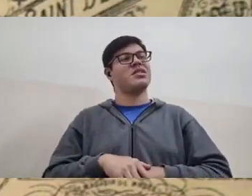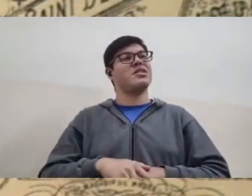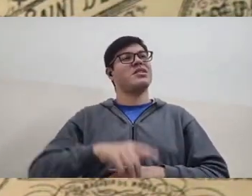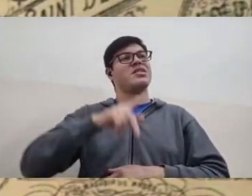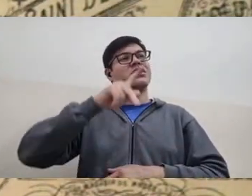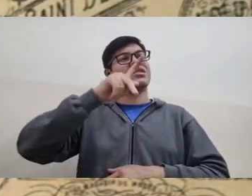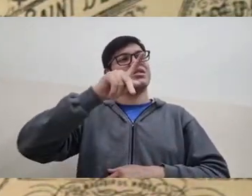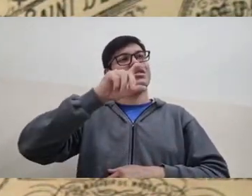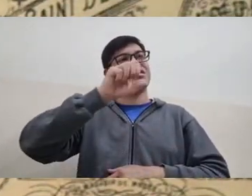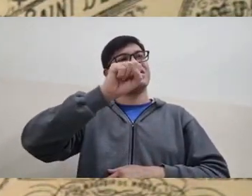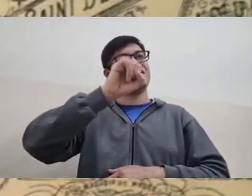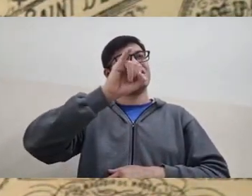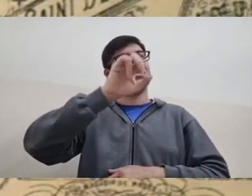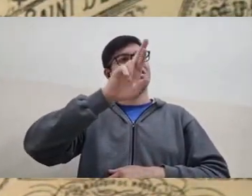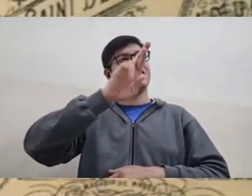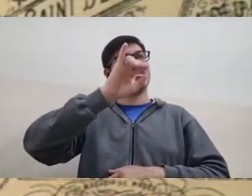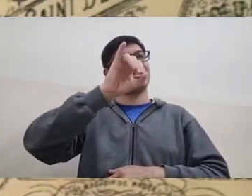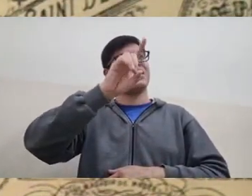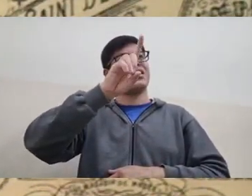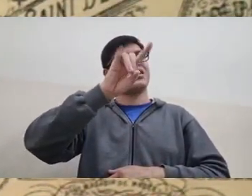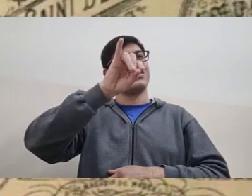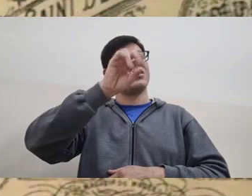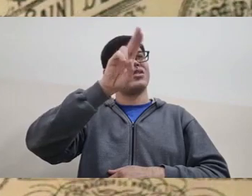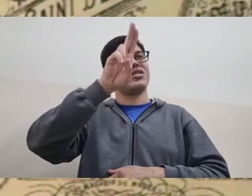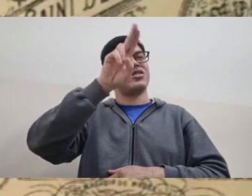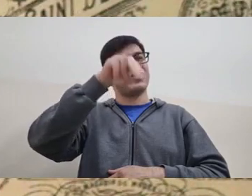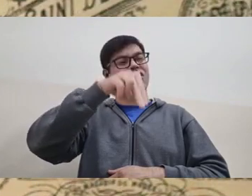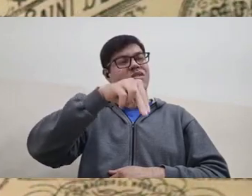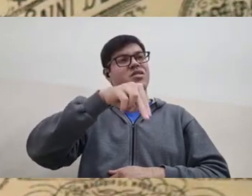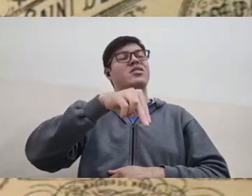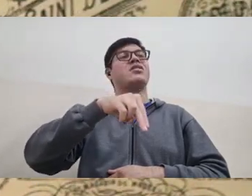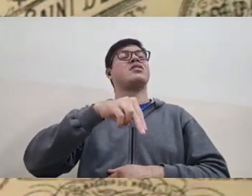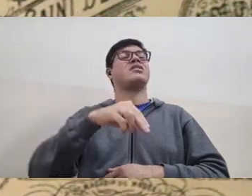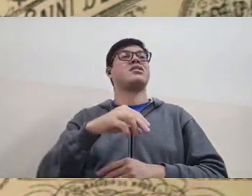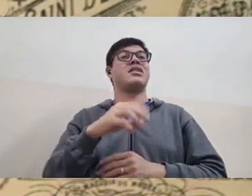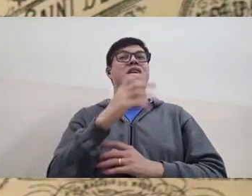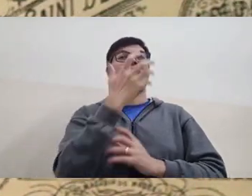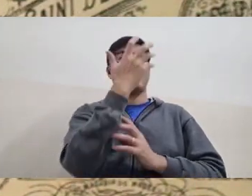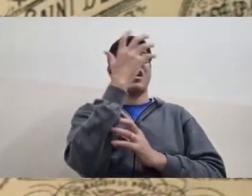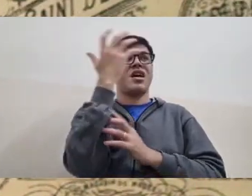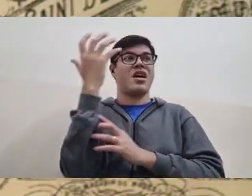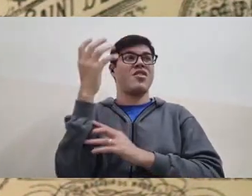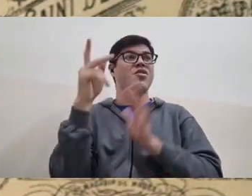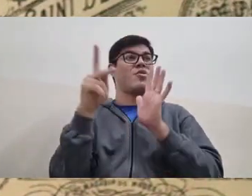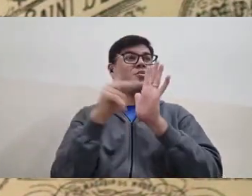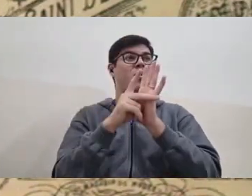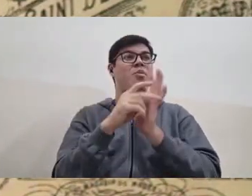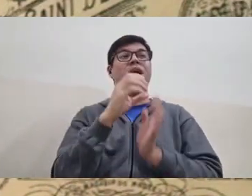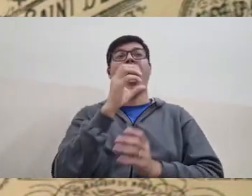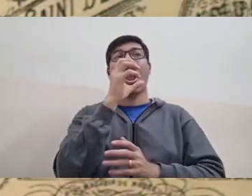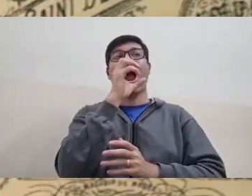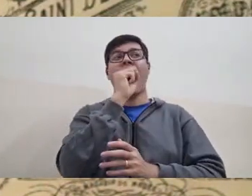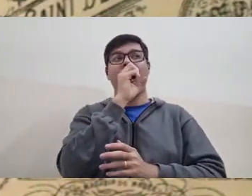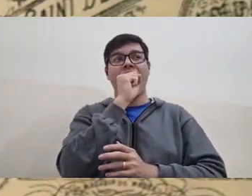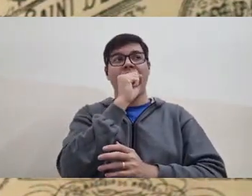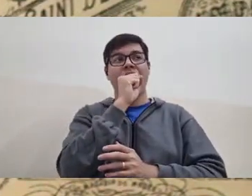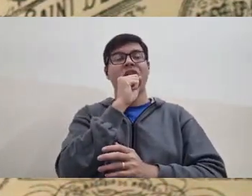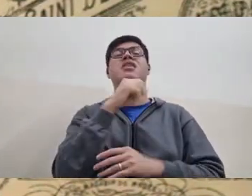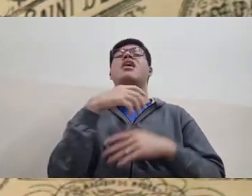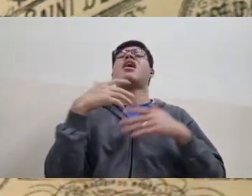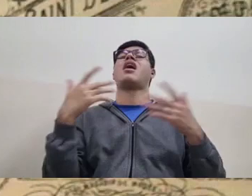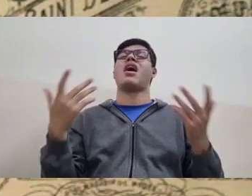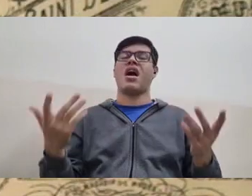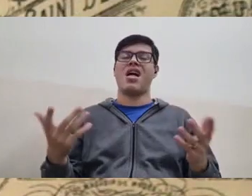greening. Que dá o greening, e isso afetou a produção de laranja, não só no Brasil, mas fora do Brasil, até em maior